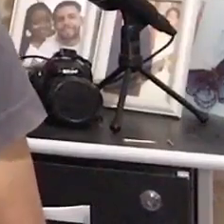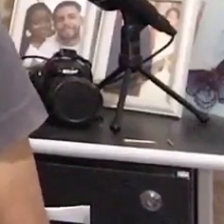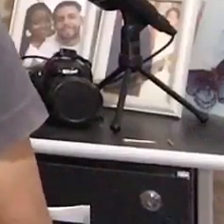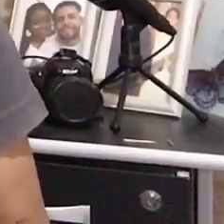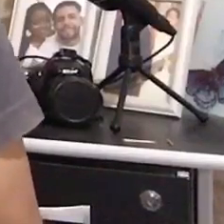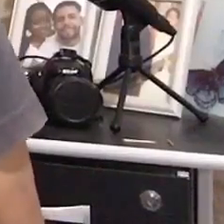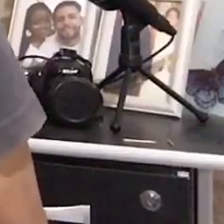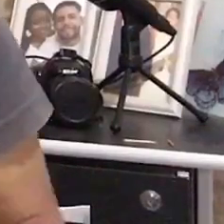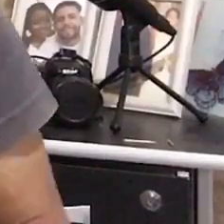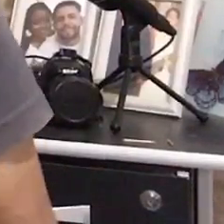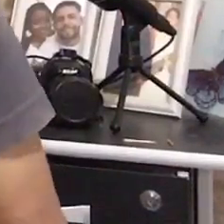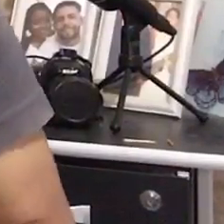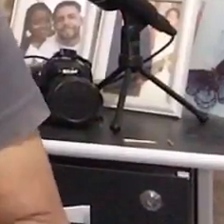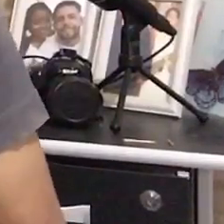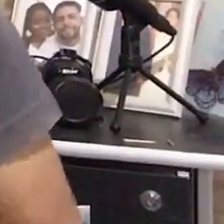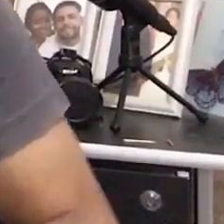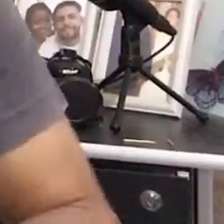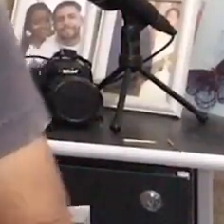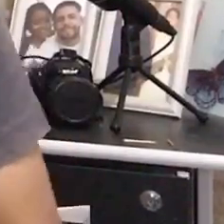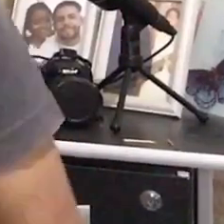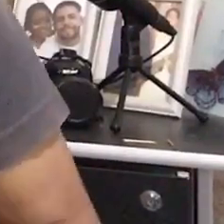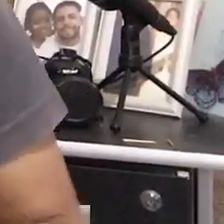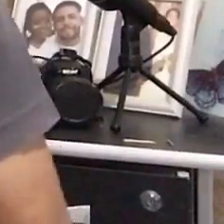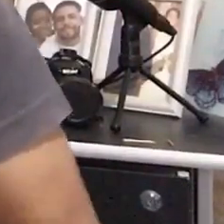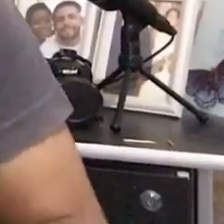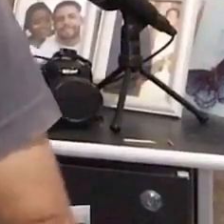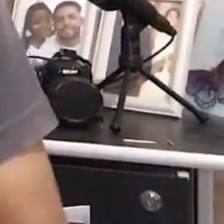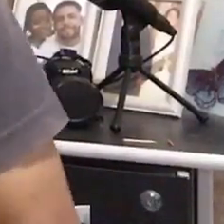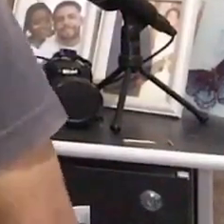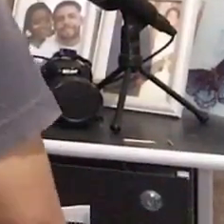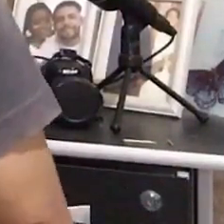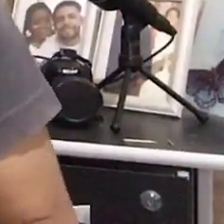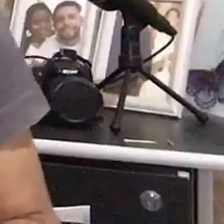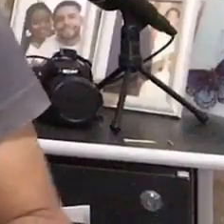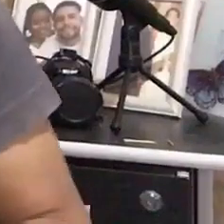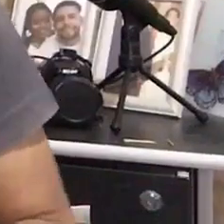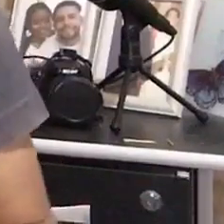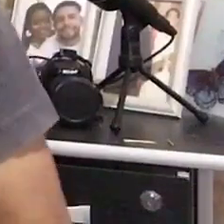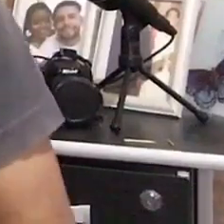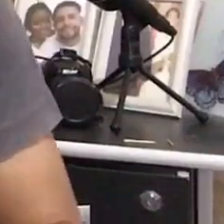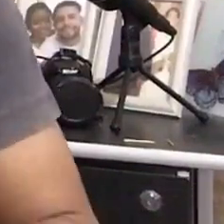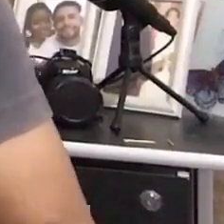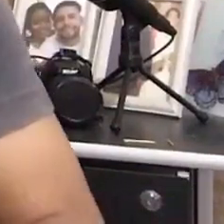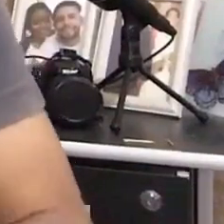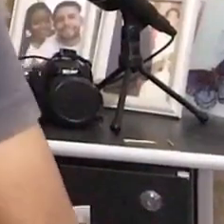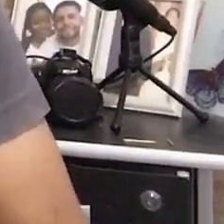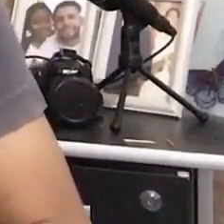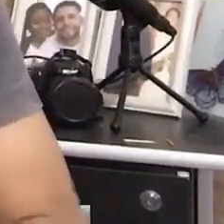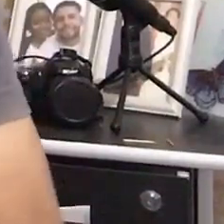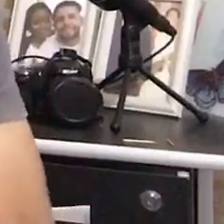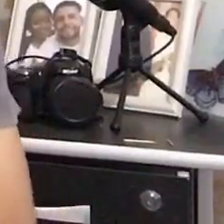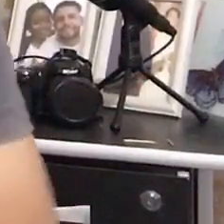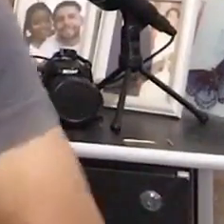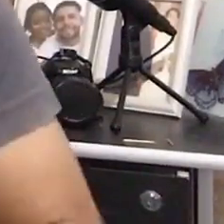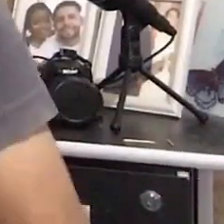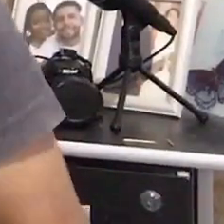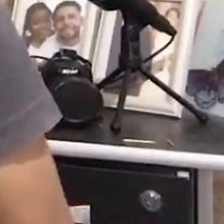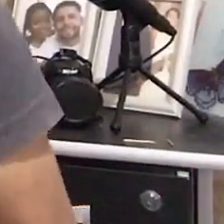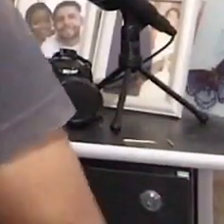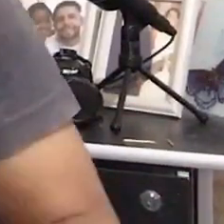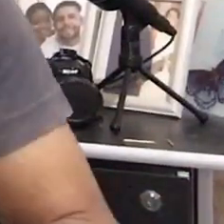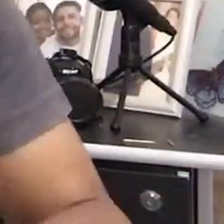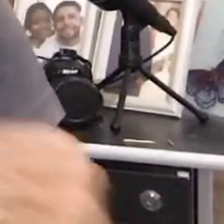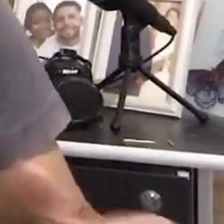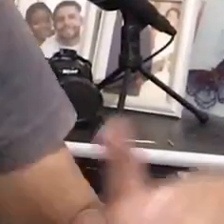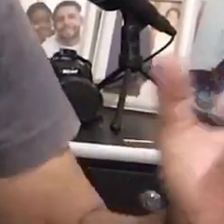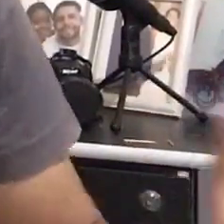Fala galera tudo bom com vocês olha só Erasto Correia que falando vamos aqui trazer mais o assunto aqui questão política mas não é de Palmas